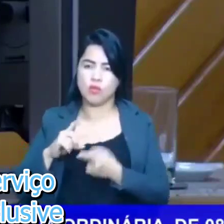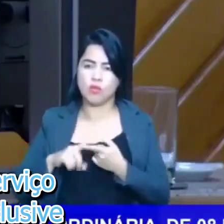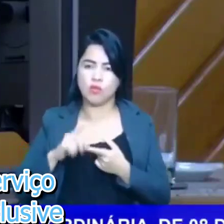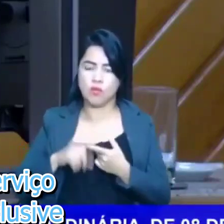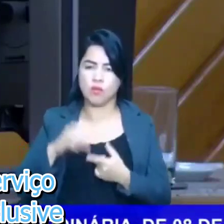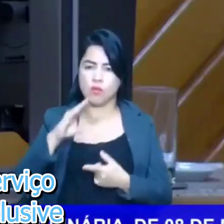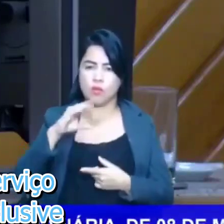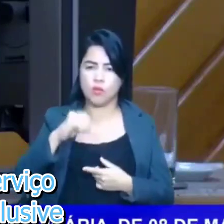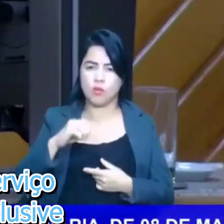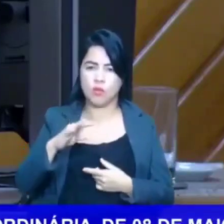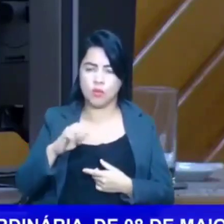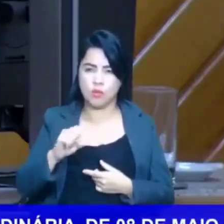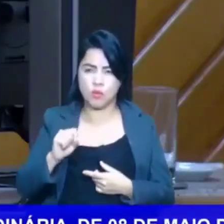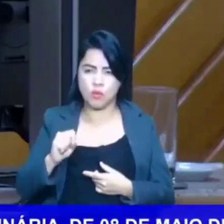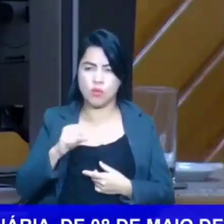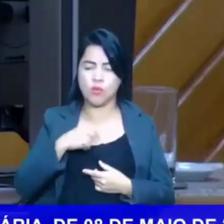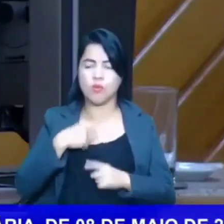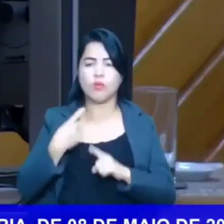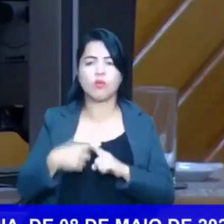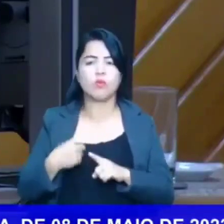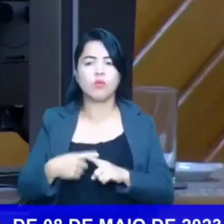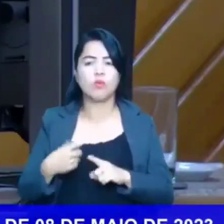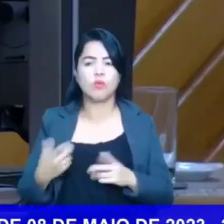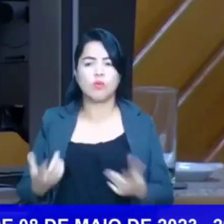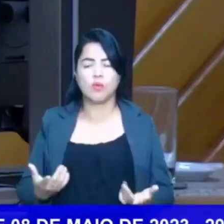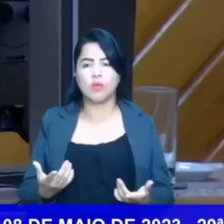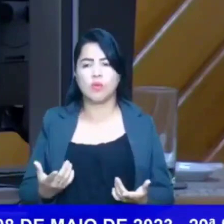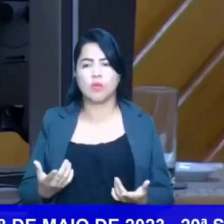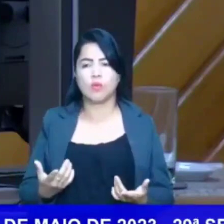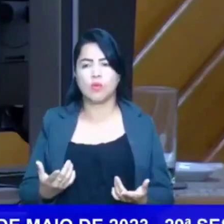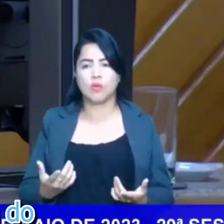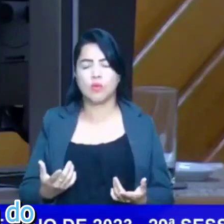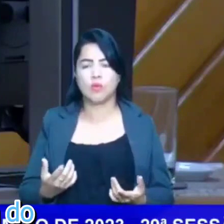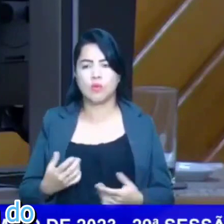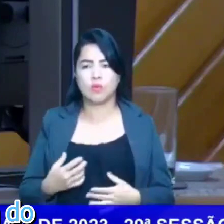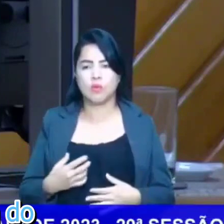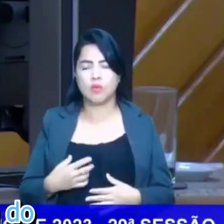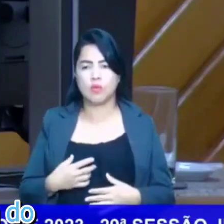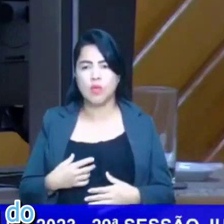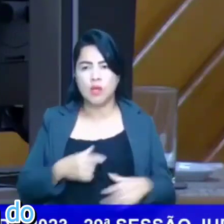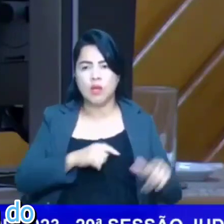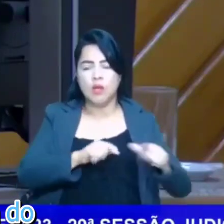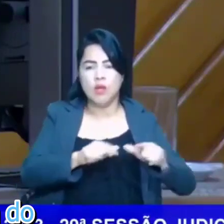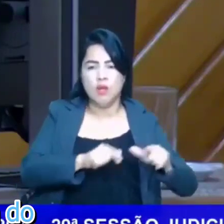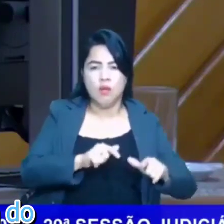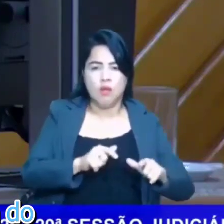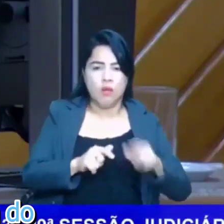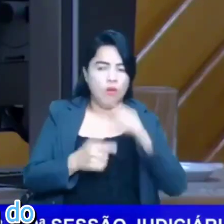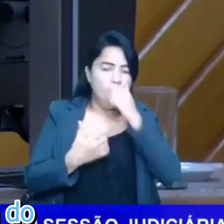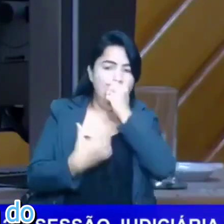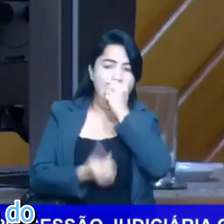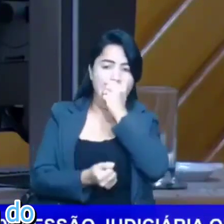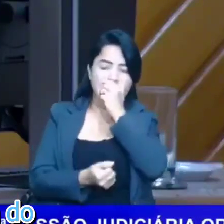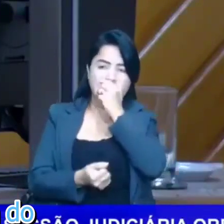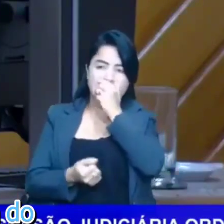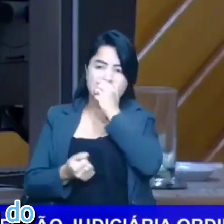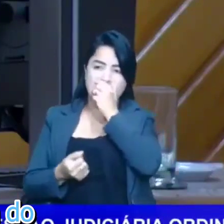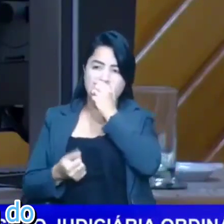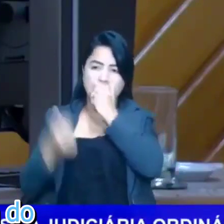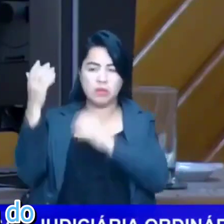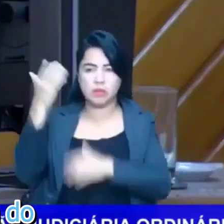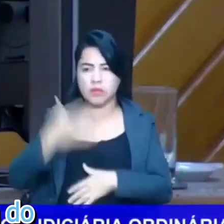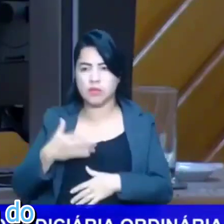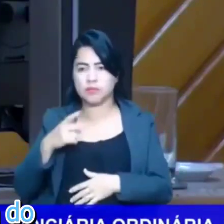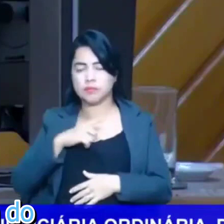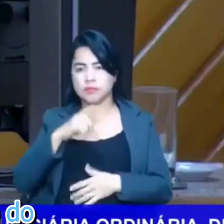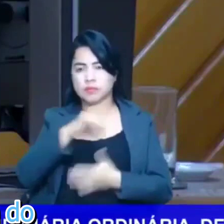contas, inclusive, pelo fato de a descrição do serviço não ser adequada, a